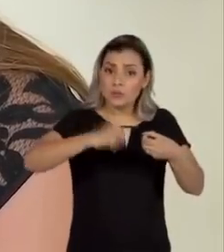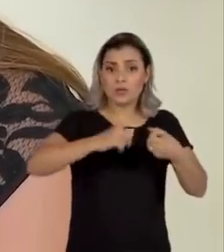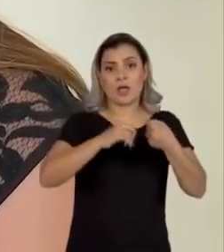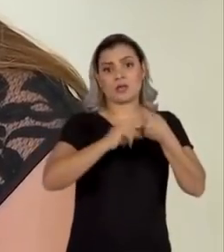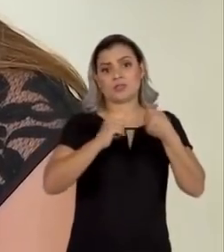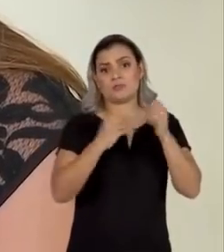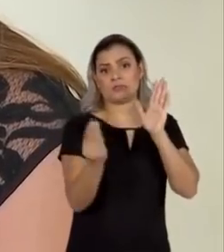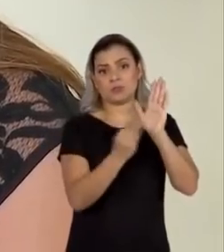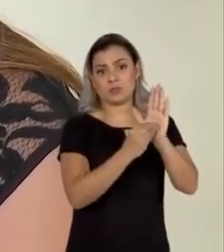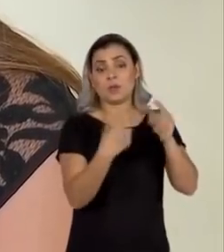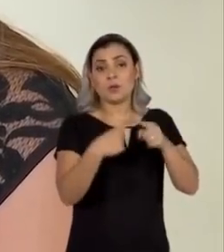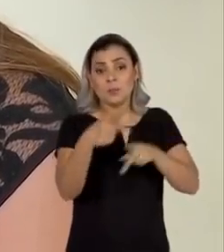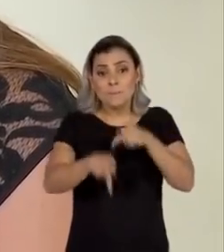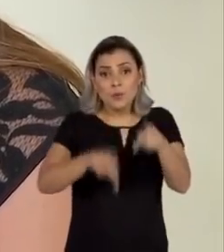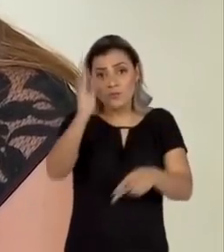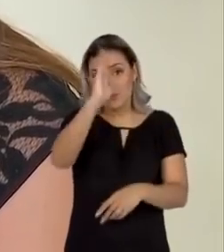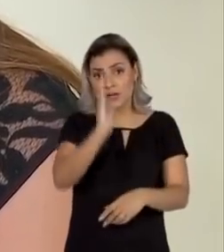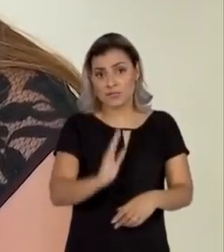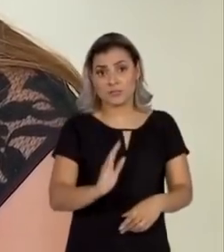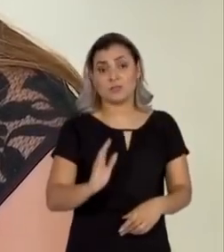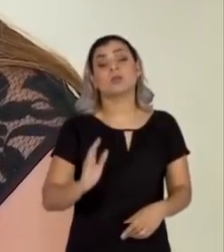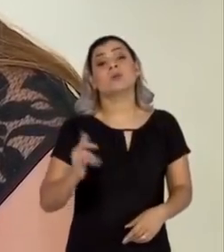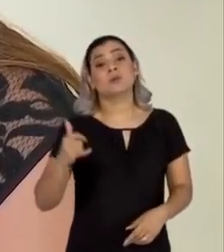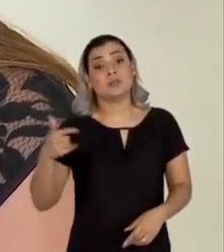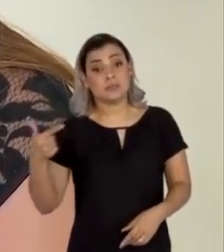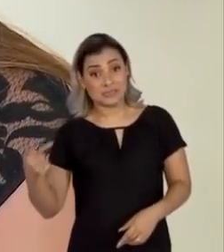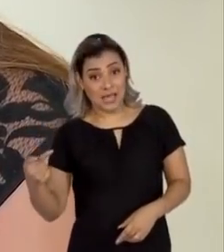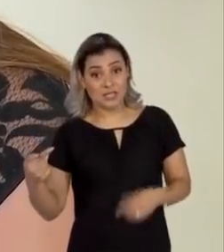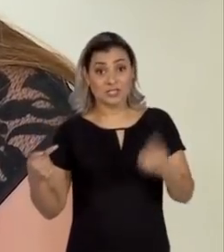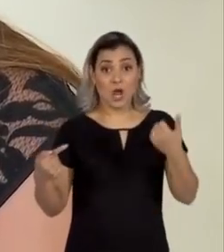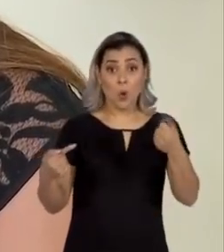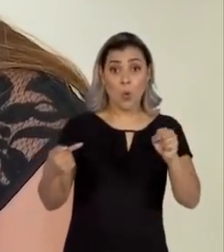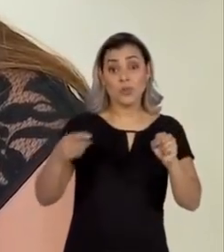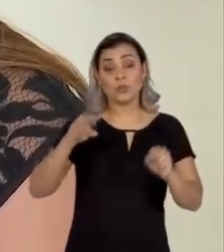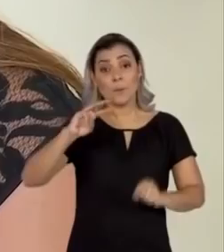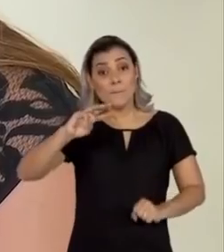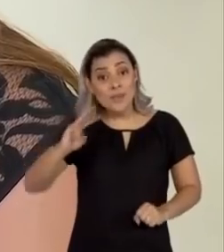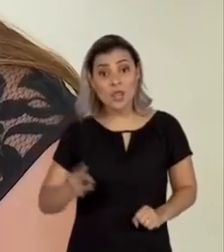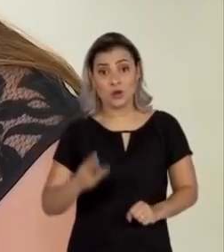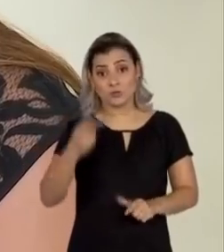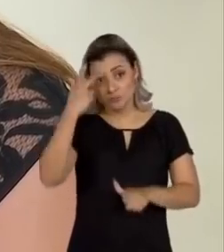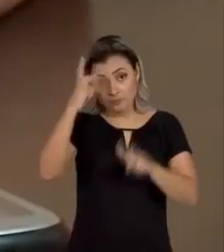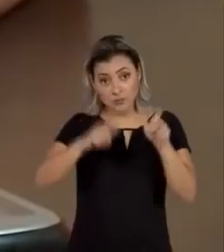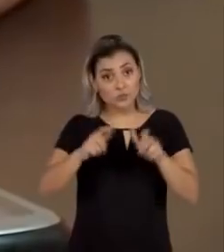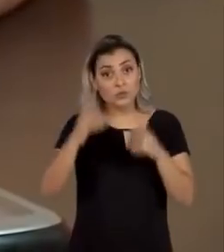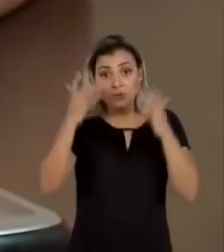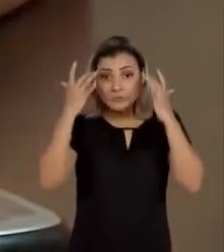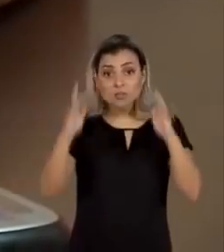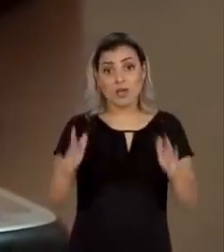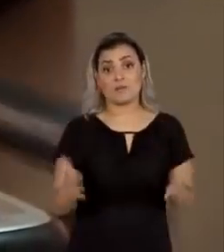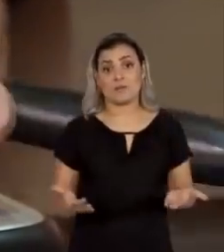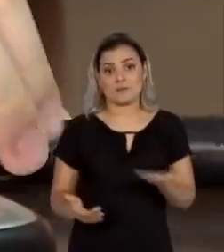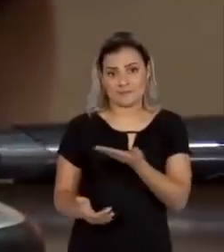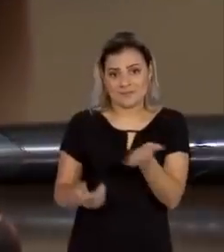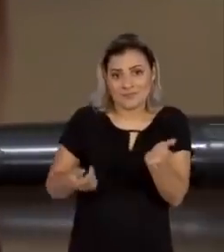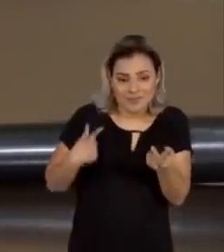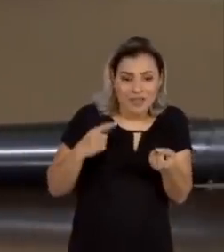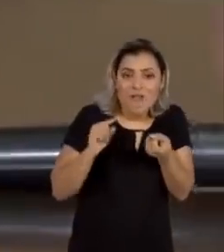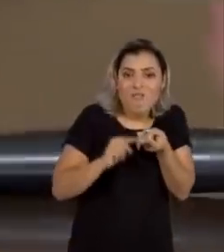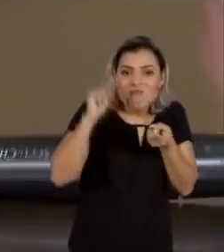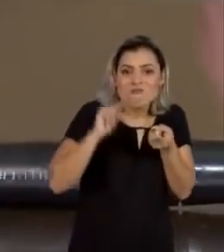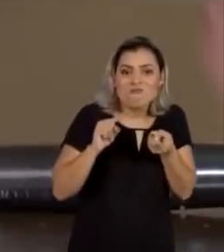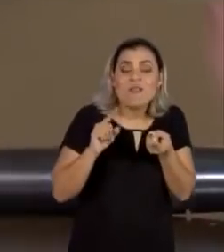sabemos que a população brasileira, por volta de 7 a 8 milhões de pessoas, tem a condição e ainda não sabem. A criação de centros